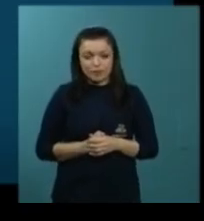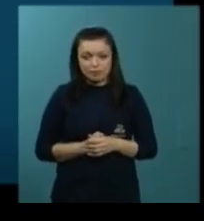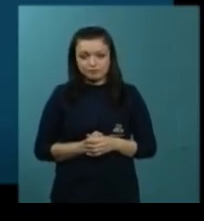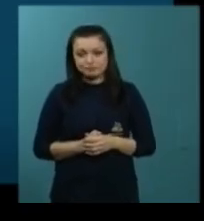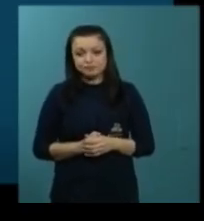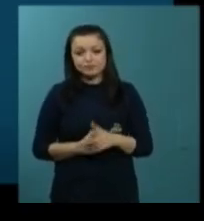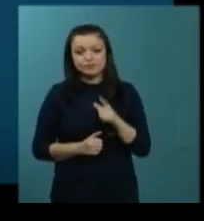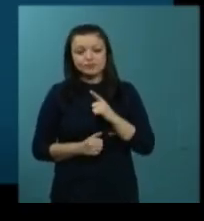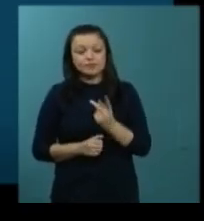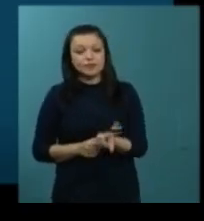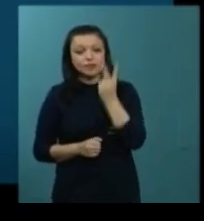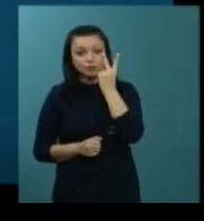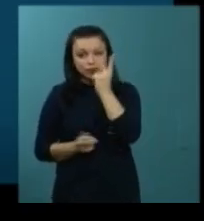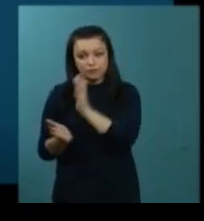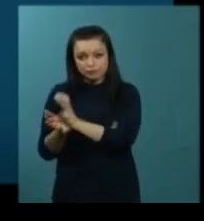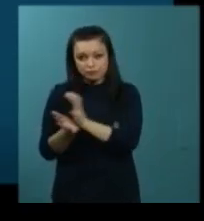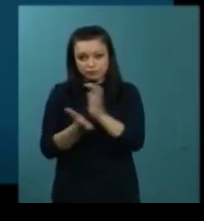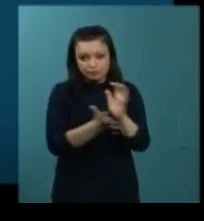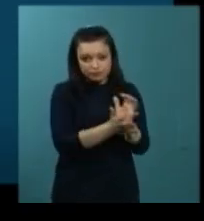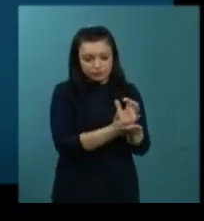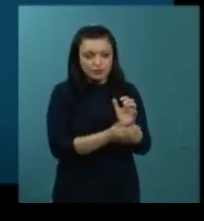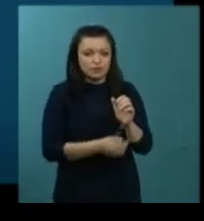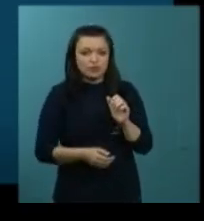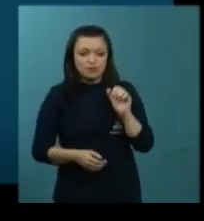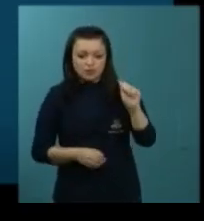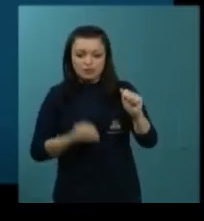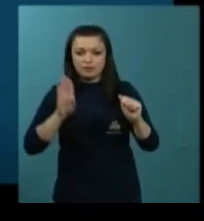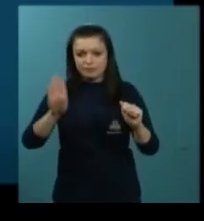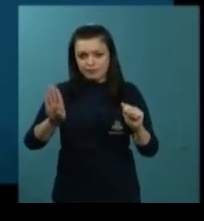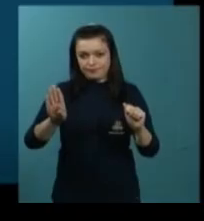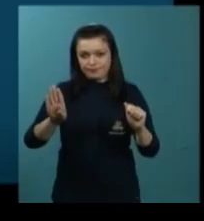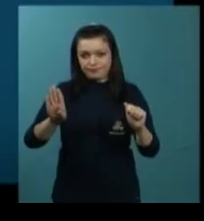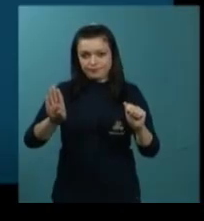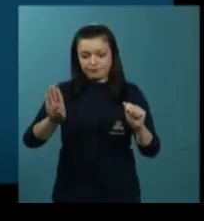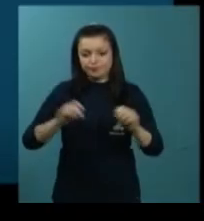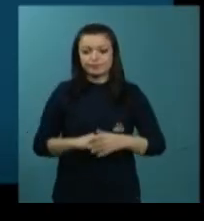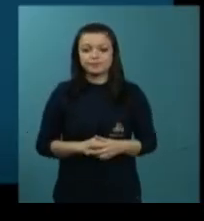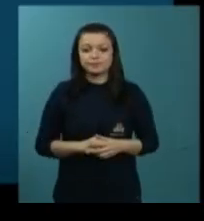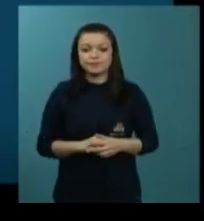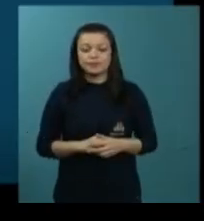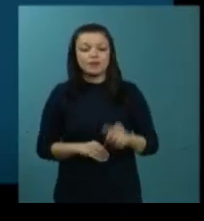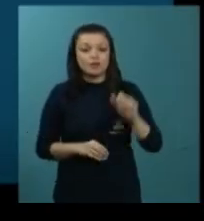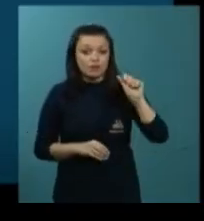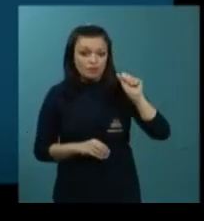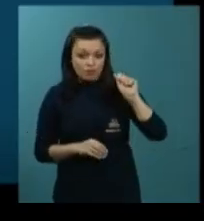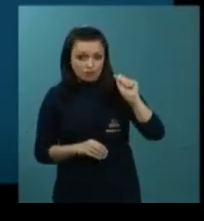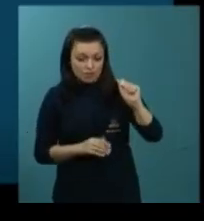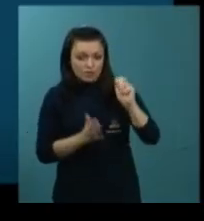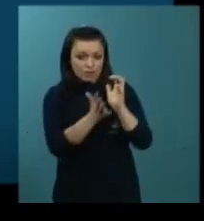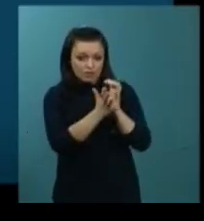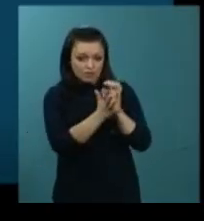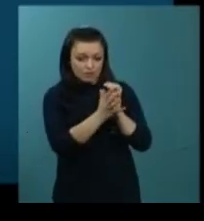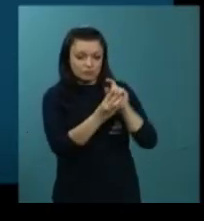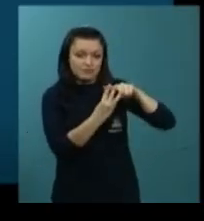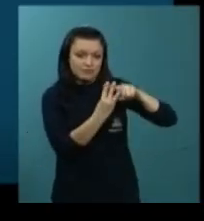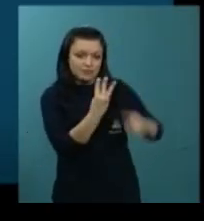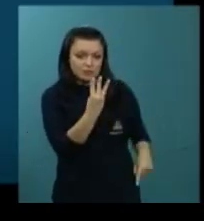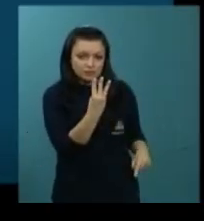Temos 2 conjuntos, um conjunto A e um conjunto B. O conjunto A tem